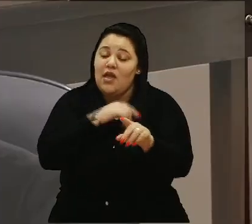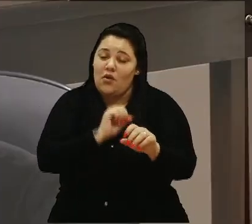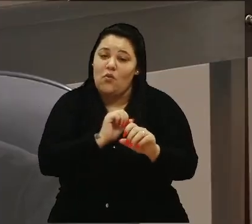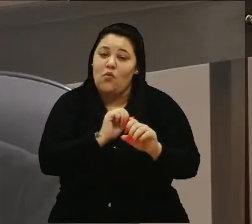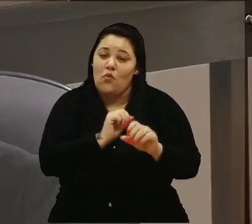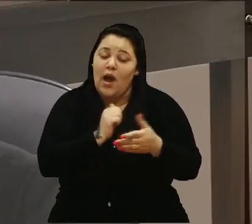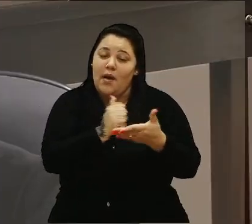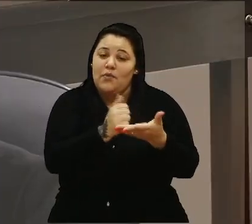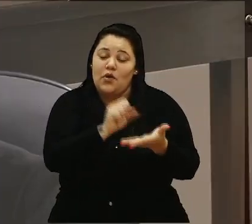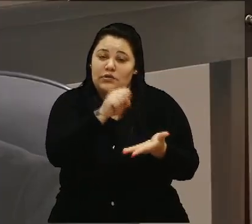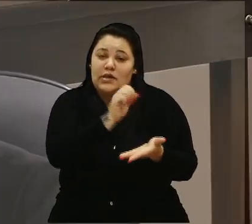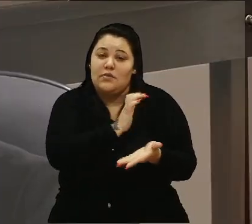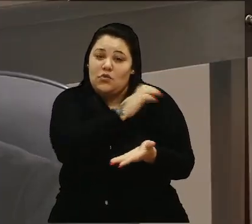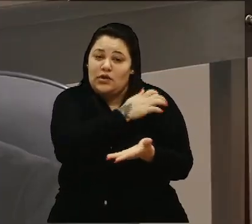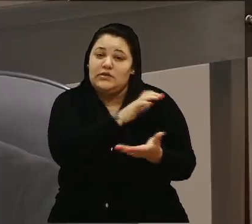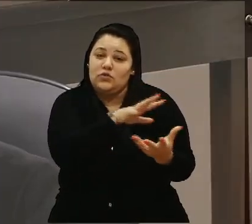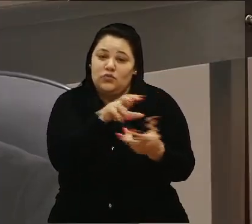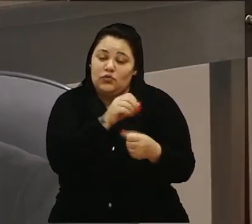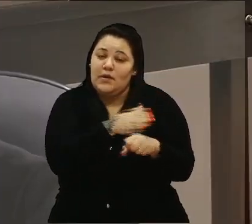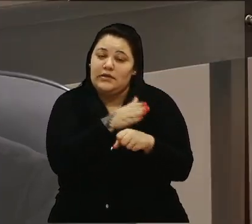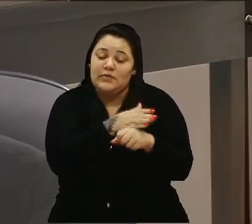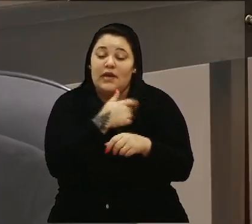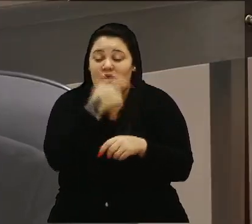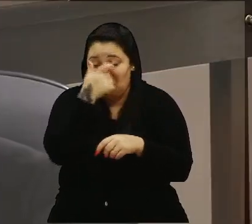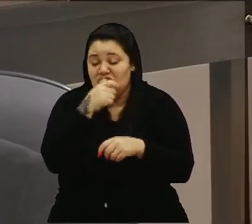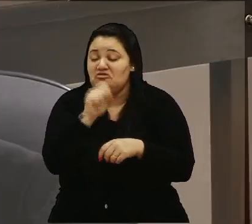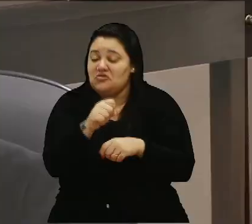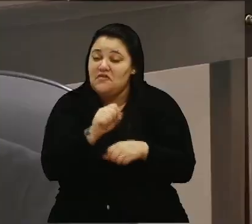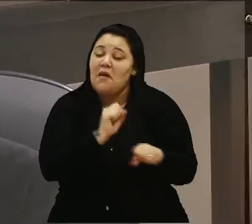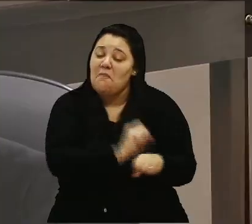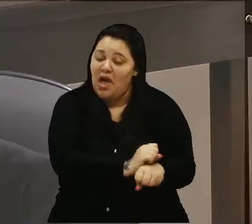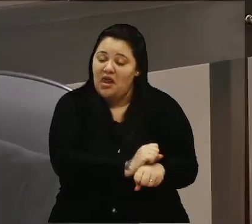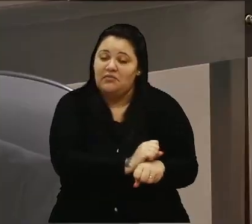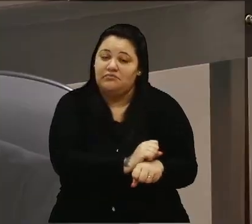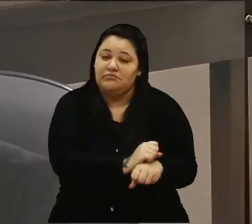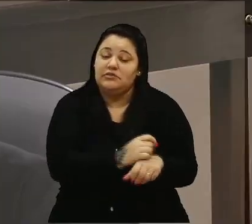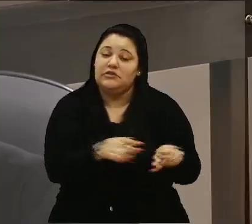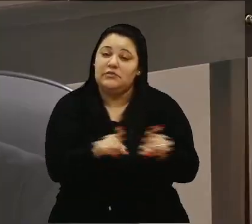se meter nessa situação, e acredito que vai se meter. E também aqui